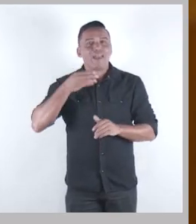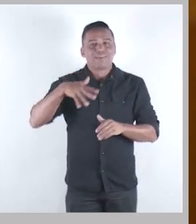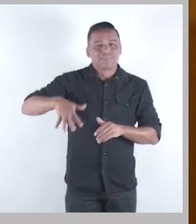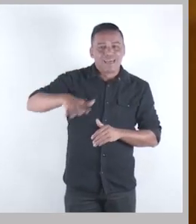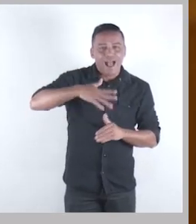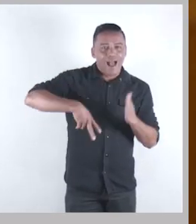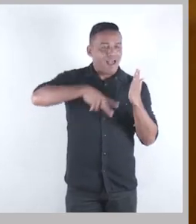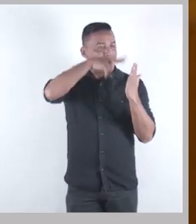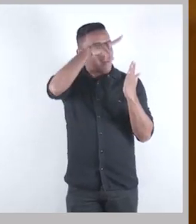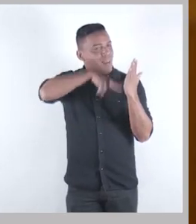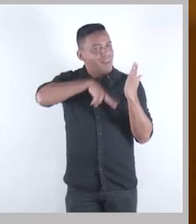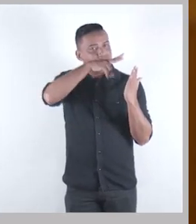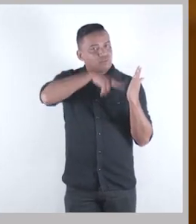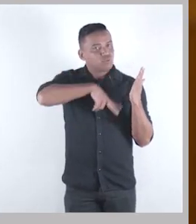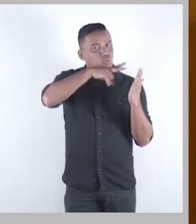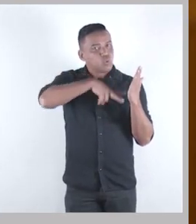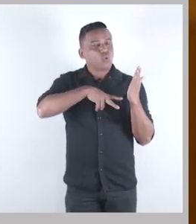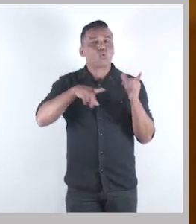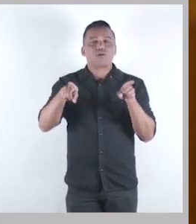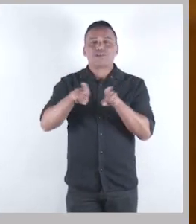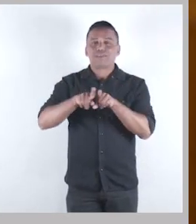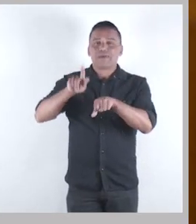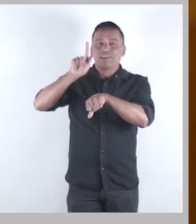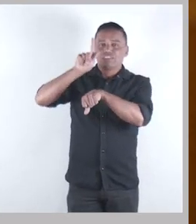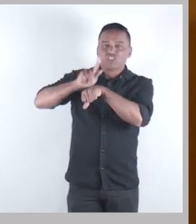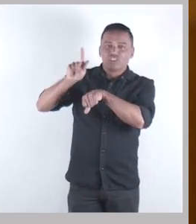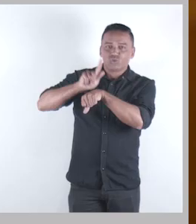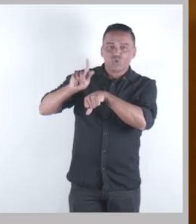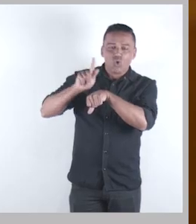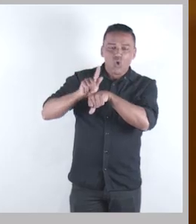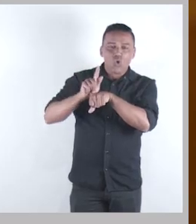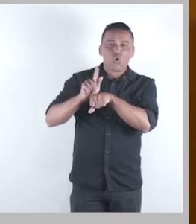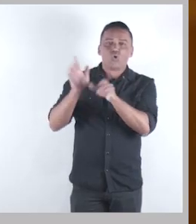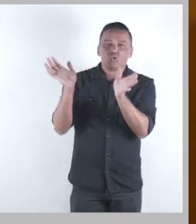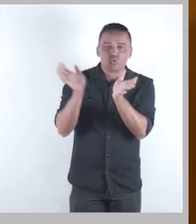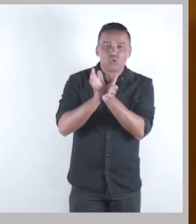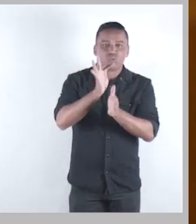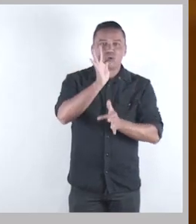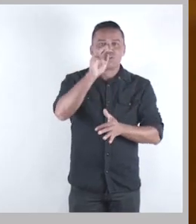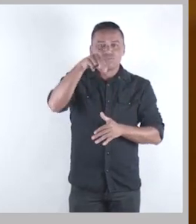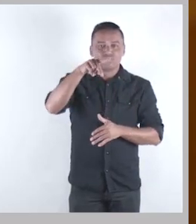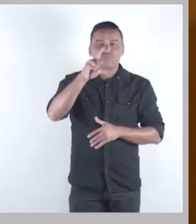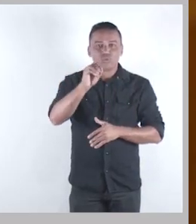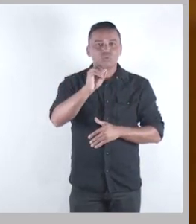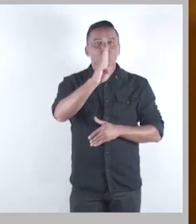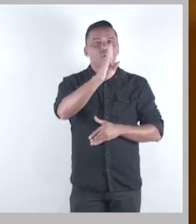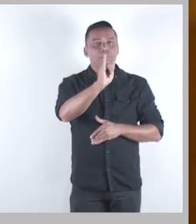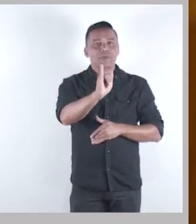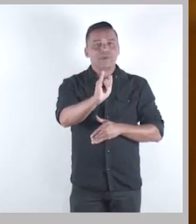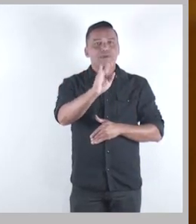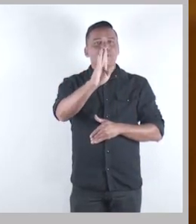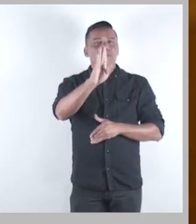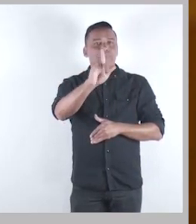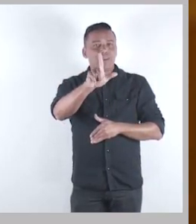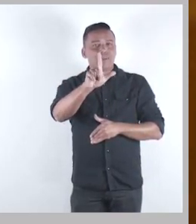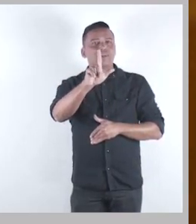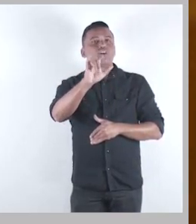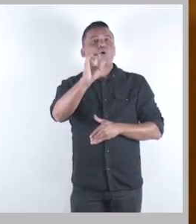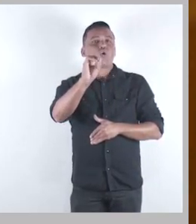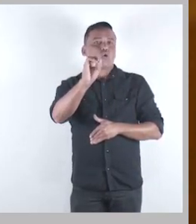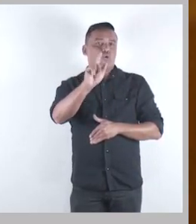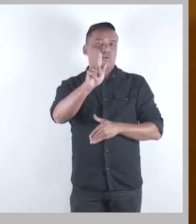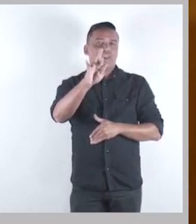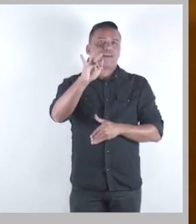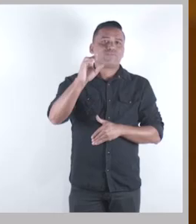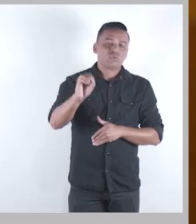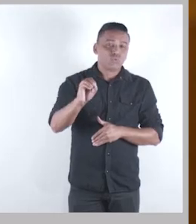leitura, essa experiência como gestor à frente do fundo, né, bibliográfico, e dizer que tomara